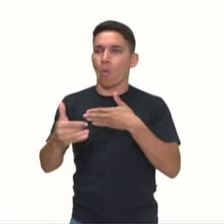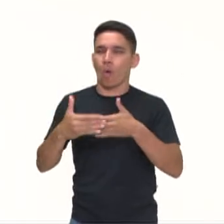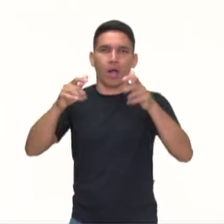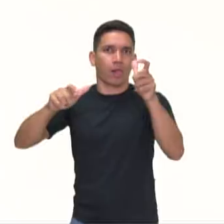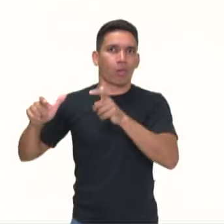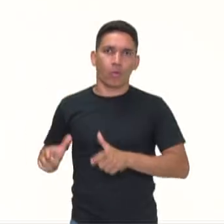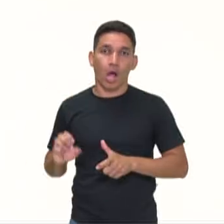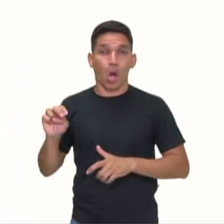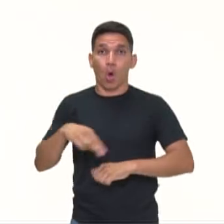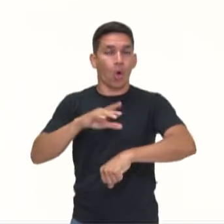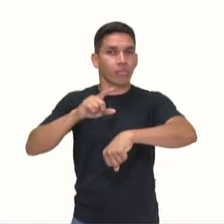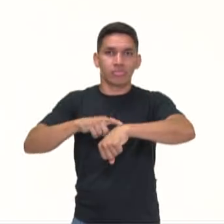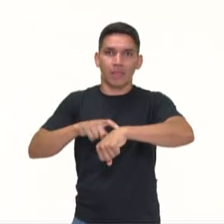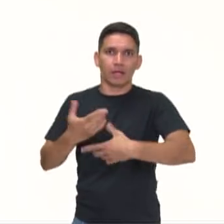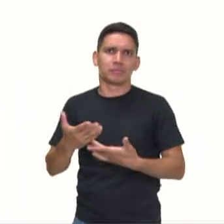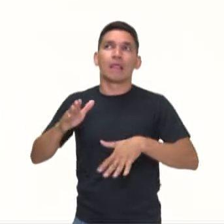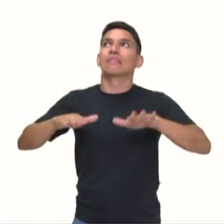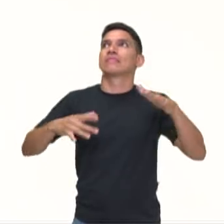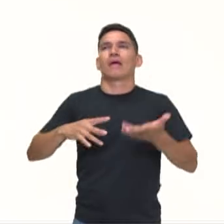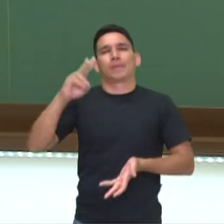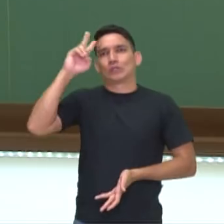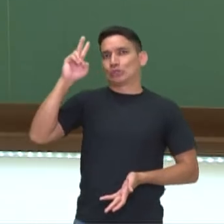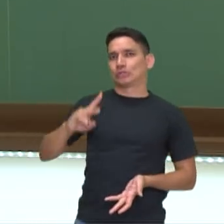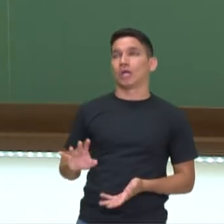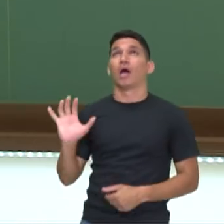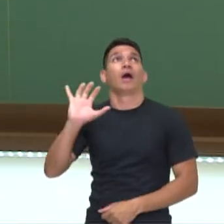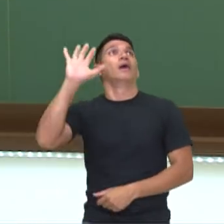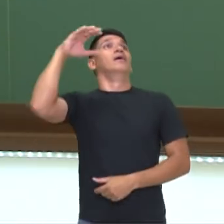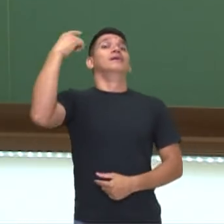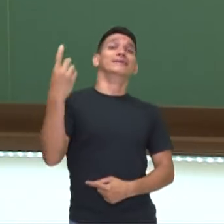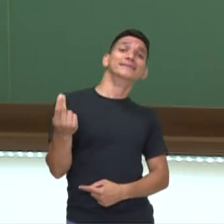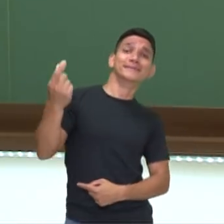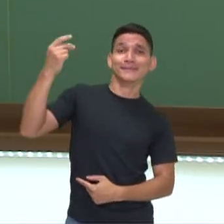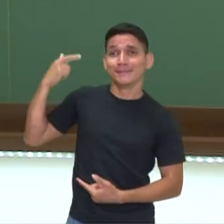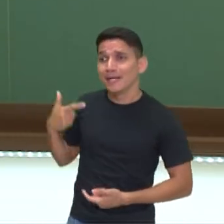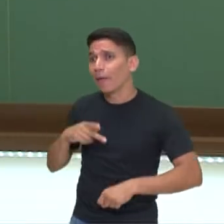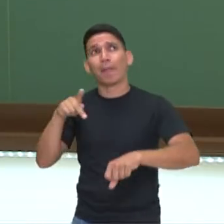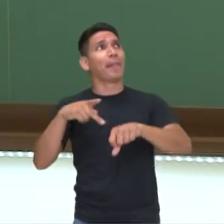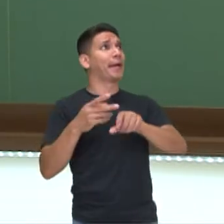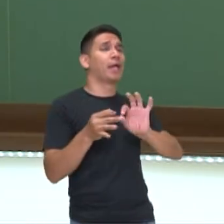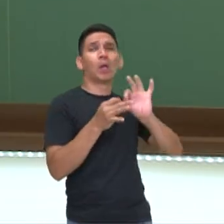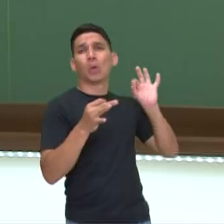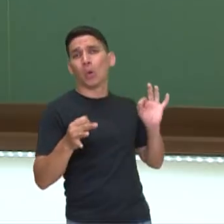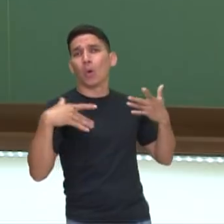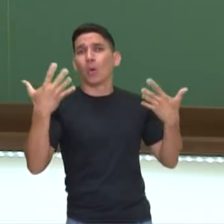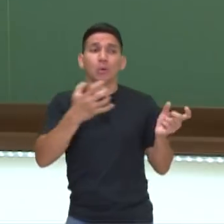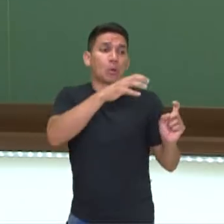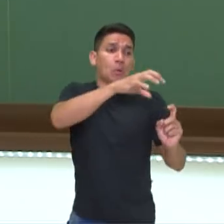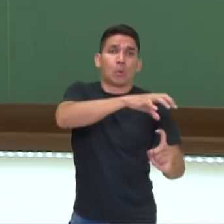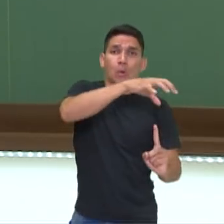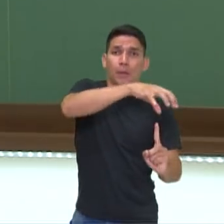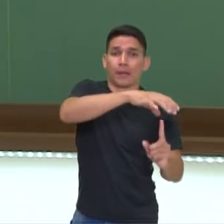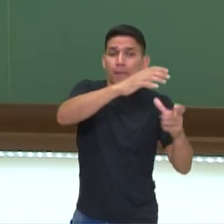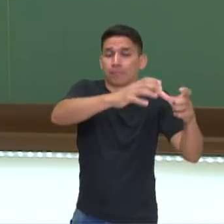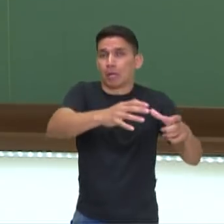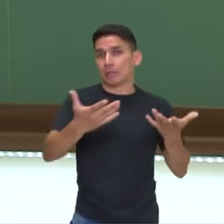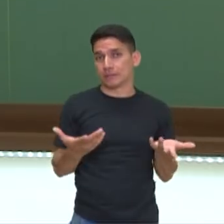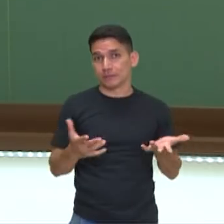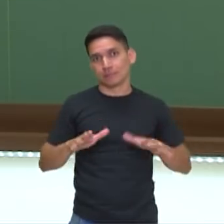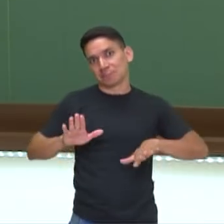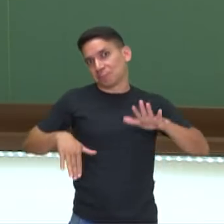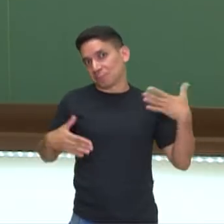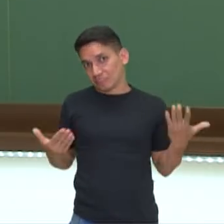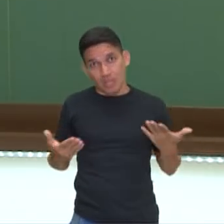tempo. É como histórias. Era uma vez, aconteceu muito tempo atrás, ou num país distante, num reino distante, e nem sequer ele